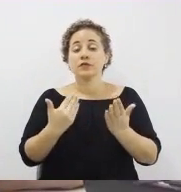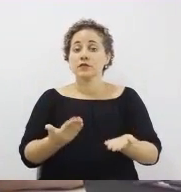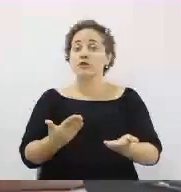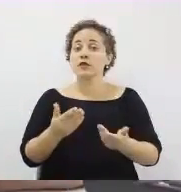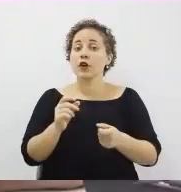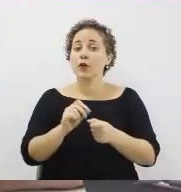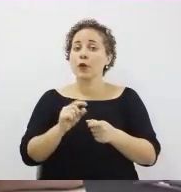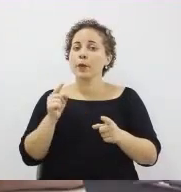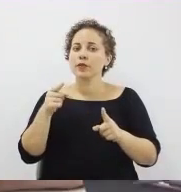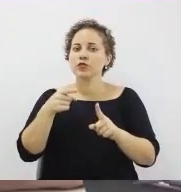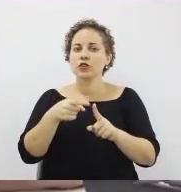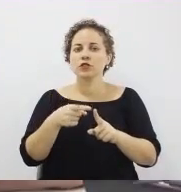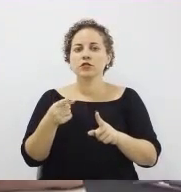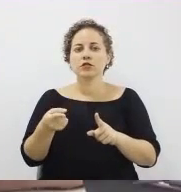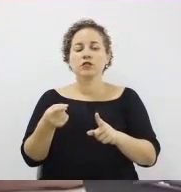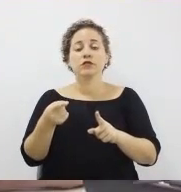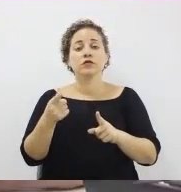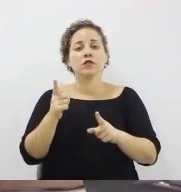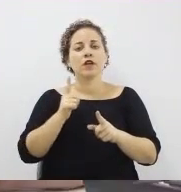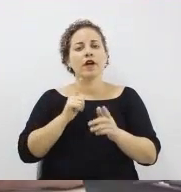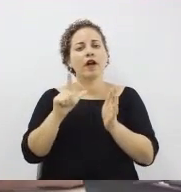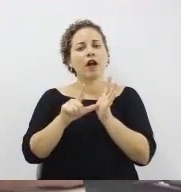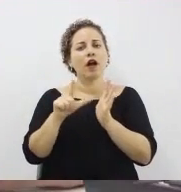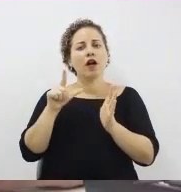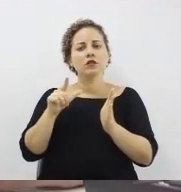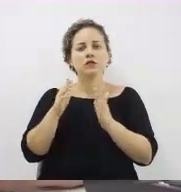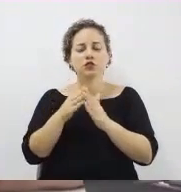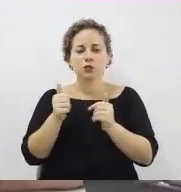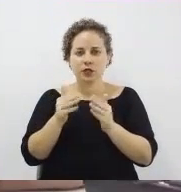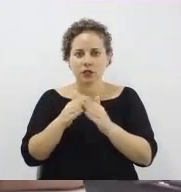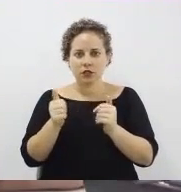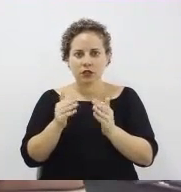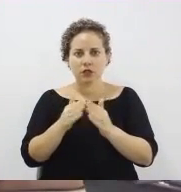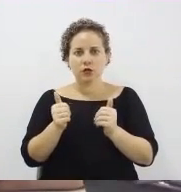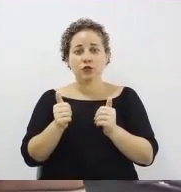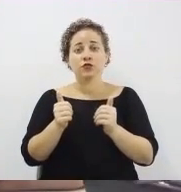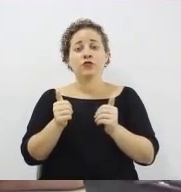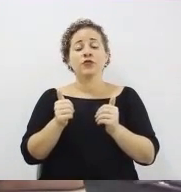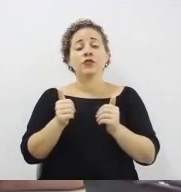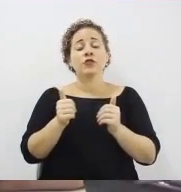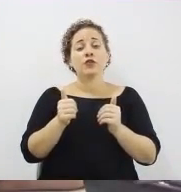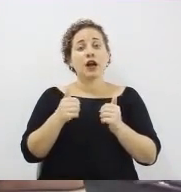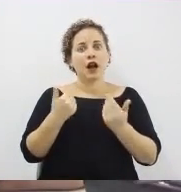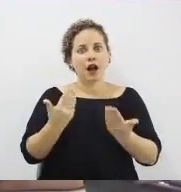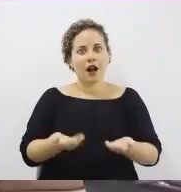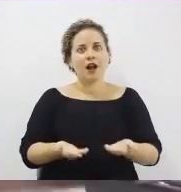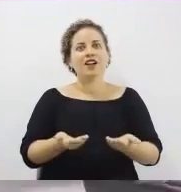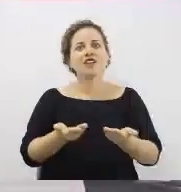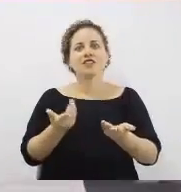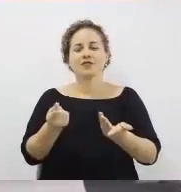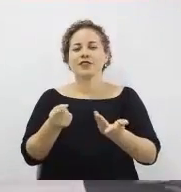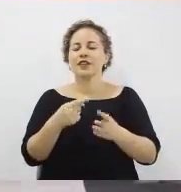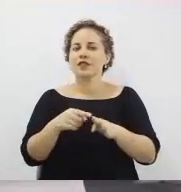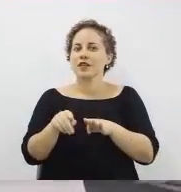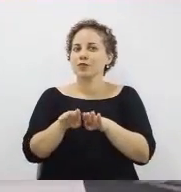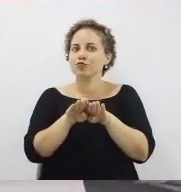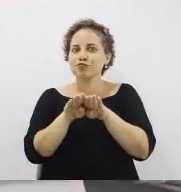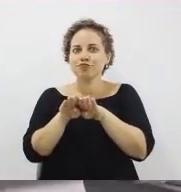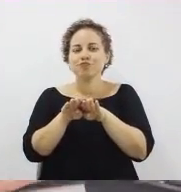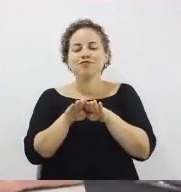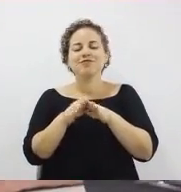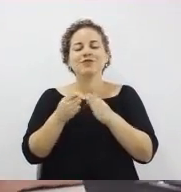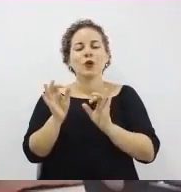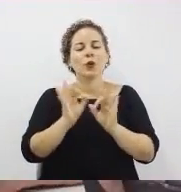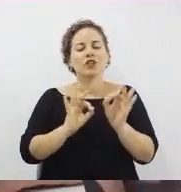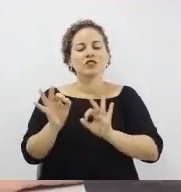fazer com que os clientes antecipassem os seus pedidos, para que houvesse uma maior linearidade na